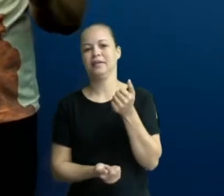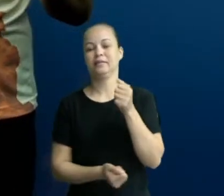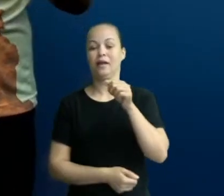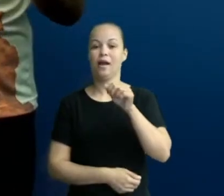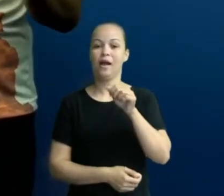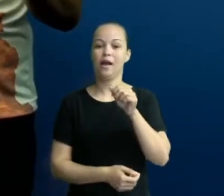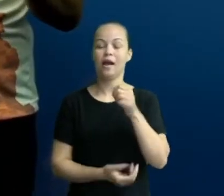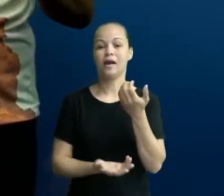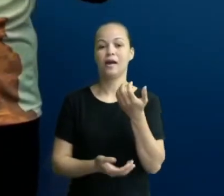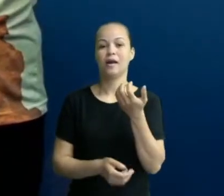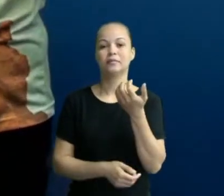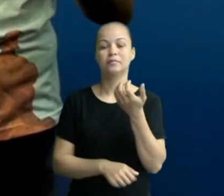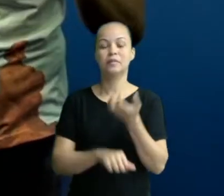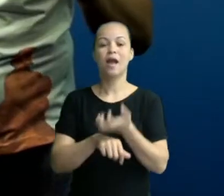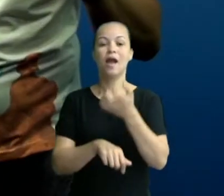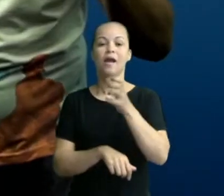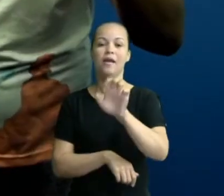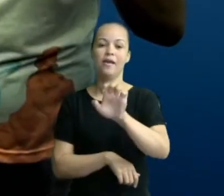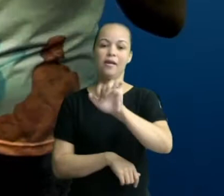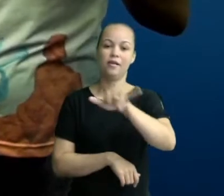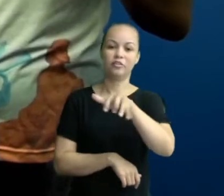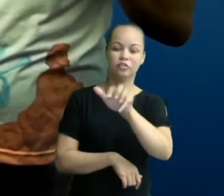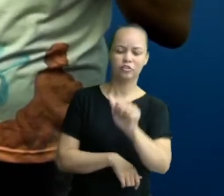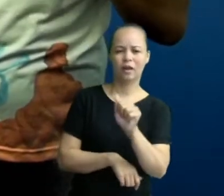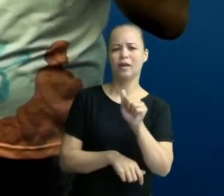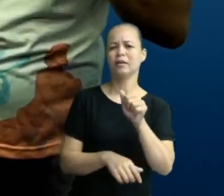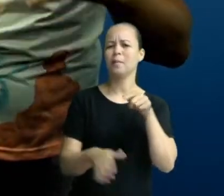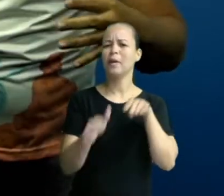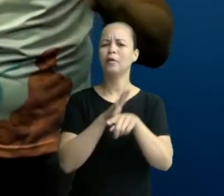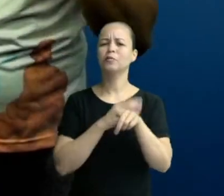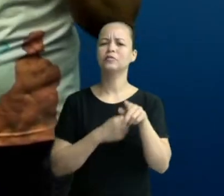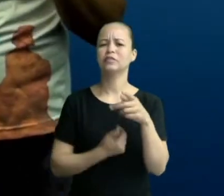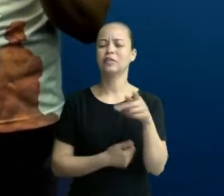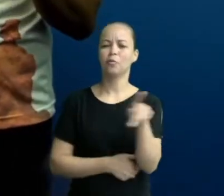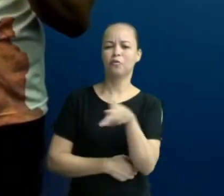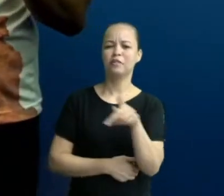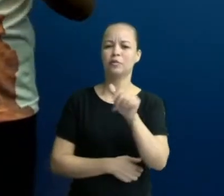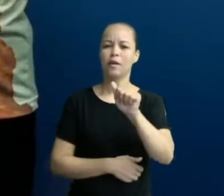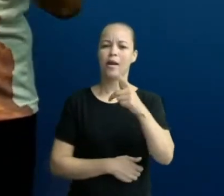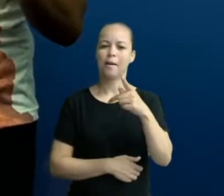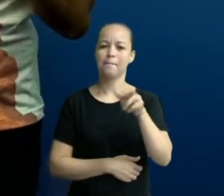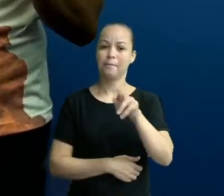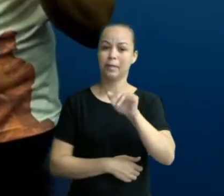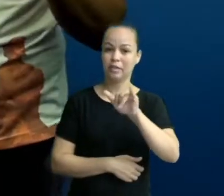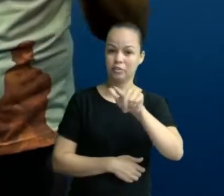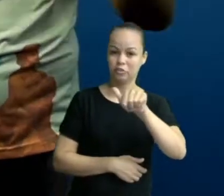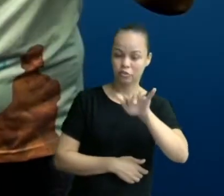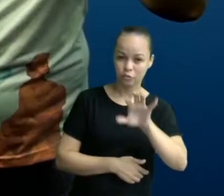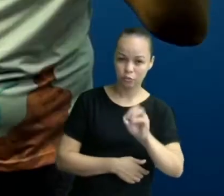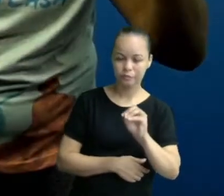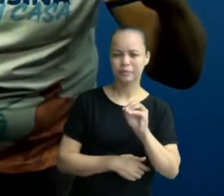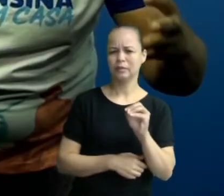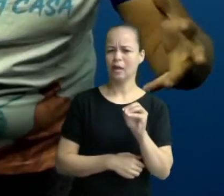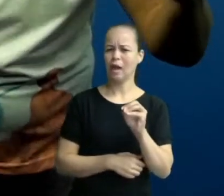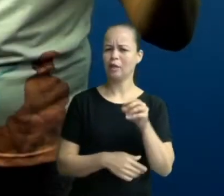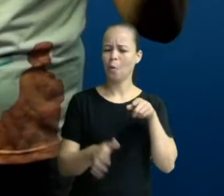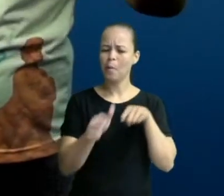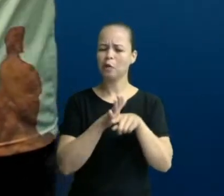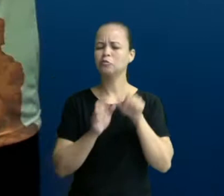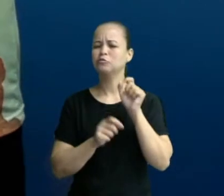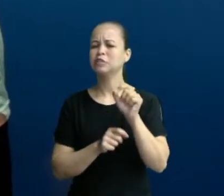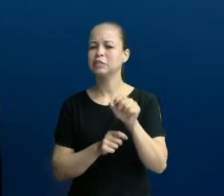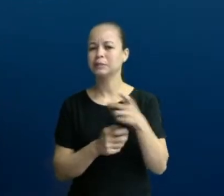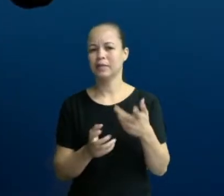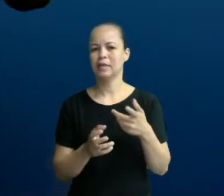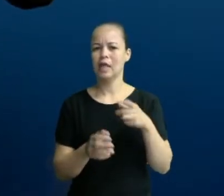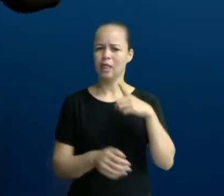se encontra aqui nesse momento, tio Aprígio, fazendo aquela perguntinha básica, fofinha. Tem aluno aí? Eu espero que sim.